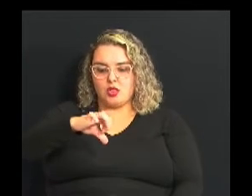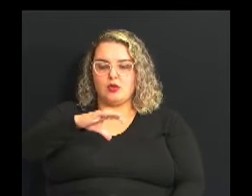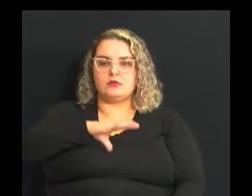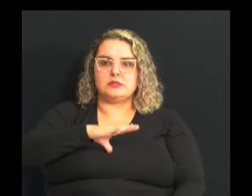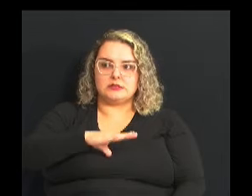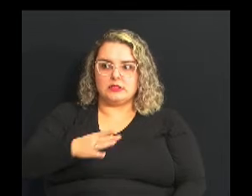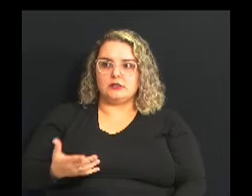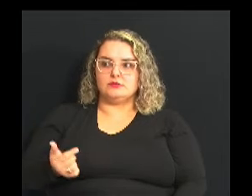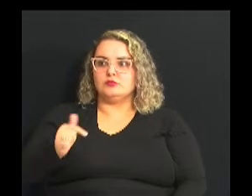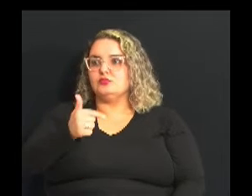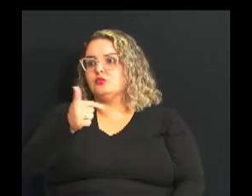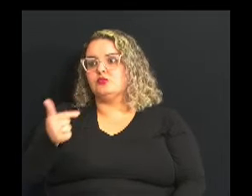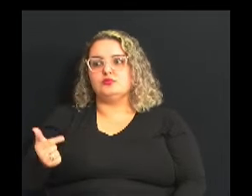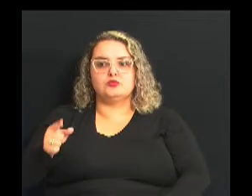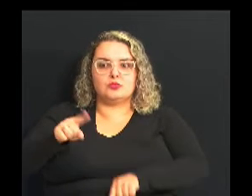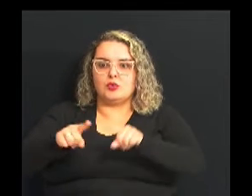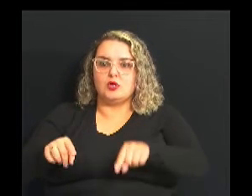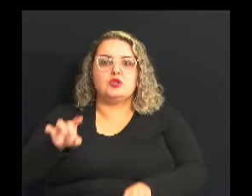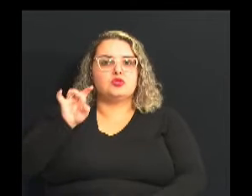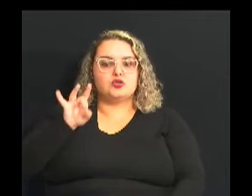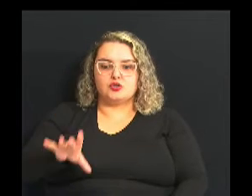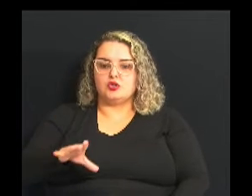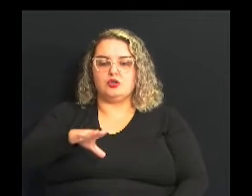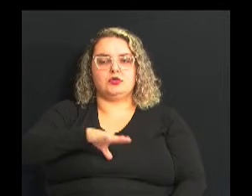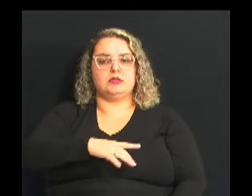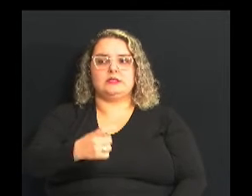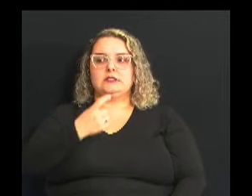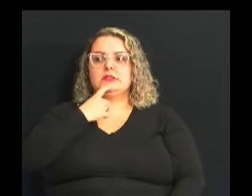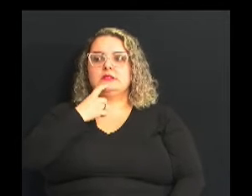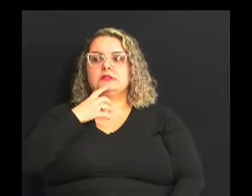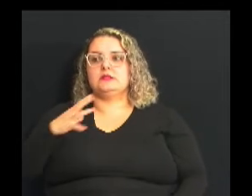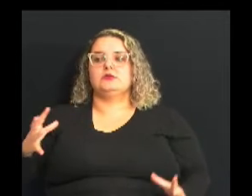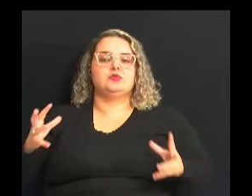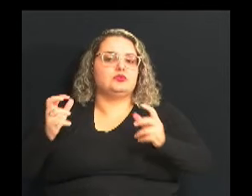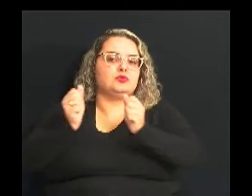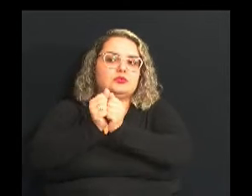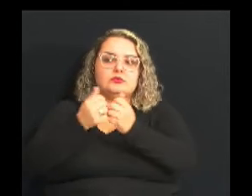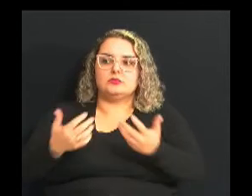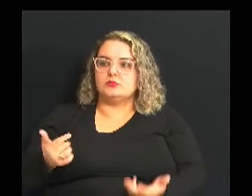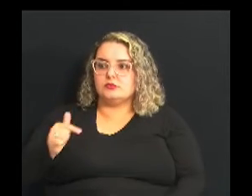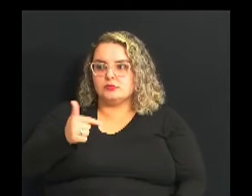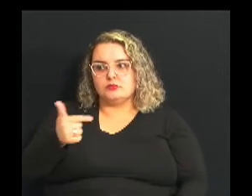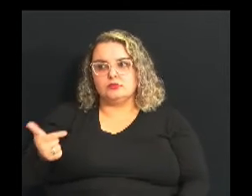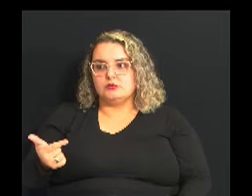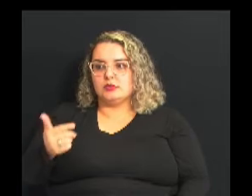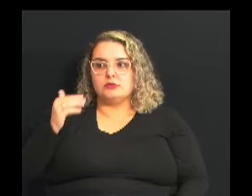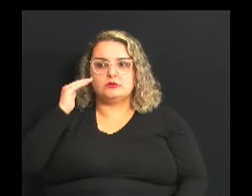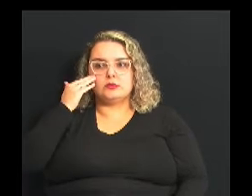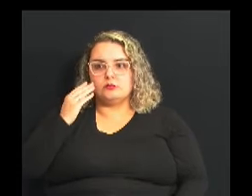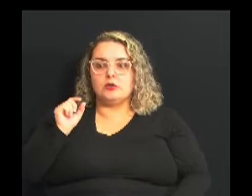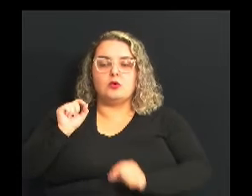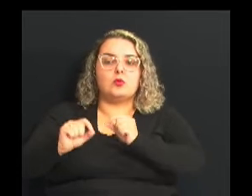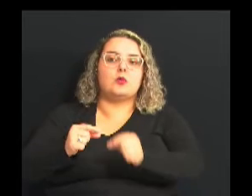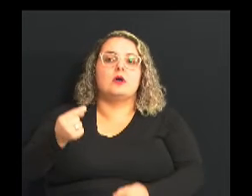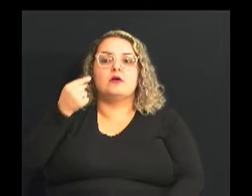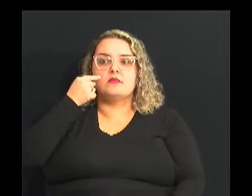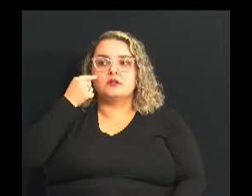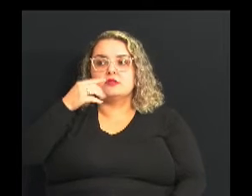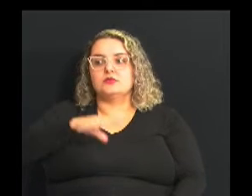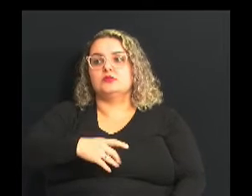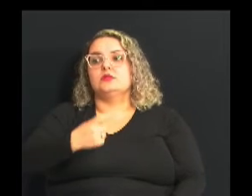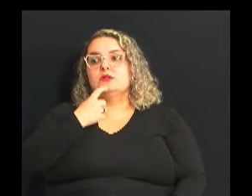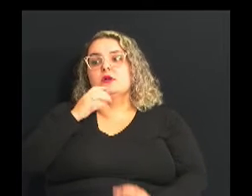não tem uma medição só de Campinas. Ela vem tudo junto. Não dá para a gente identificar o que é visto em Campinas, que é o nosso foco